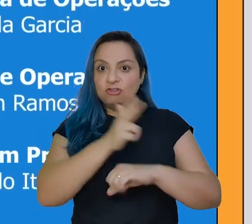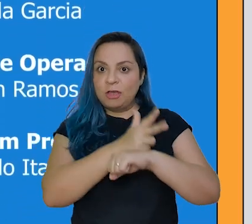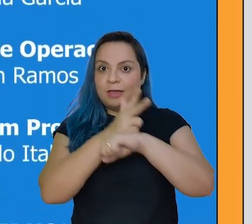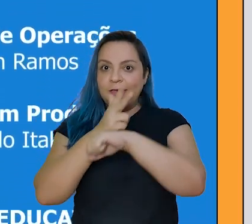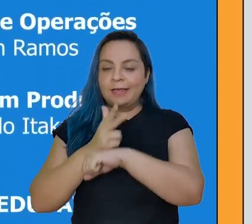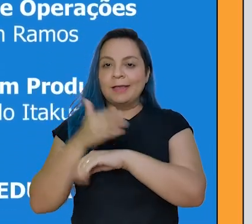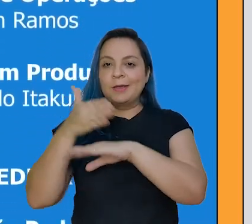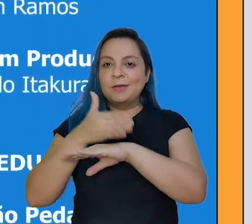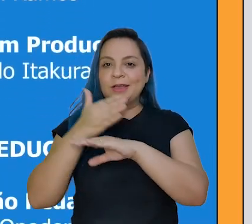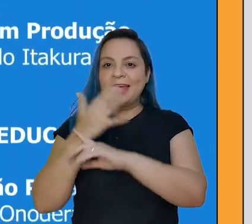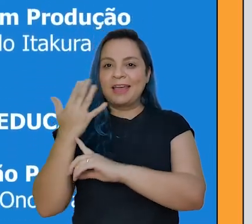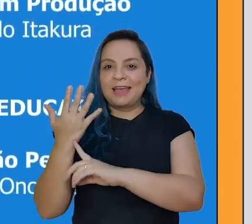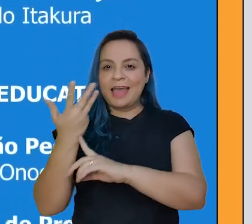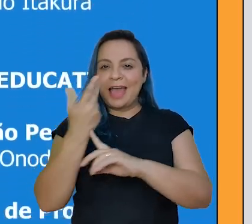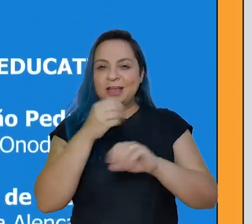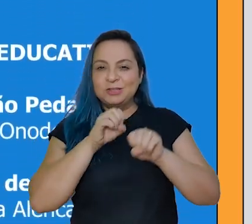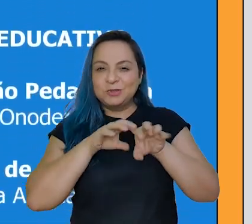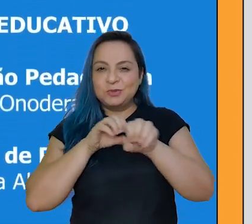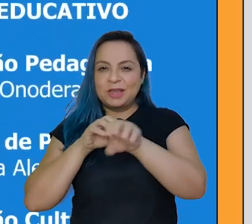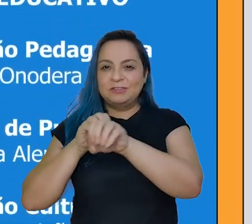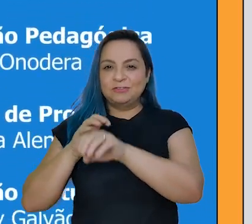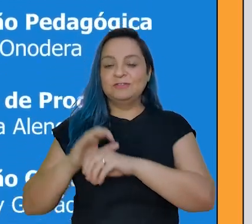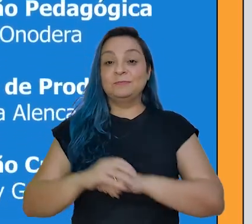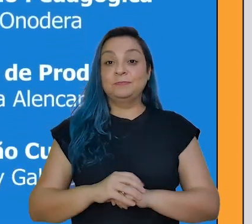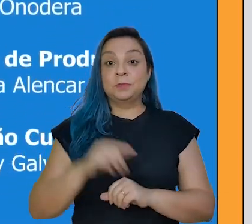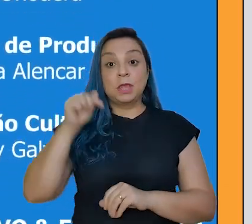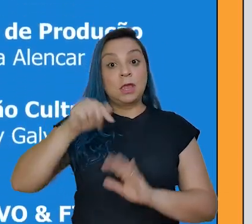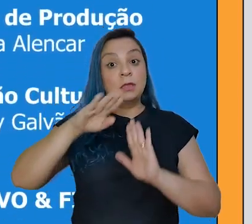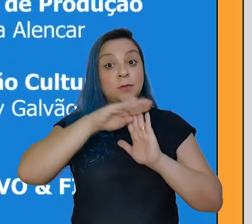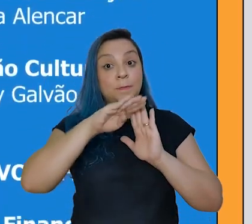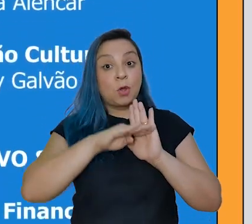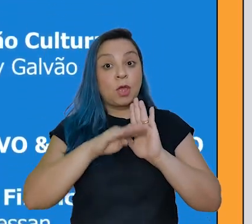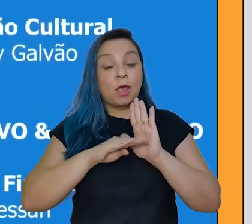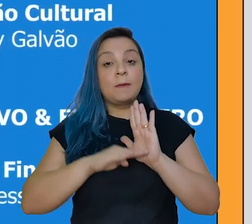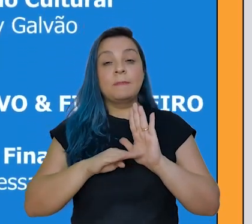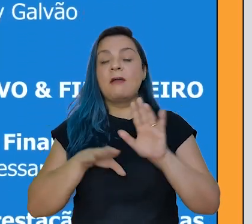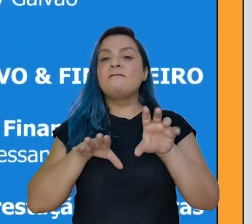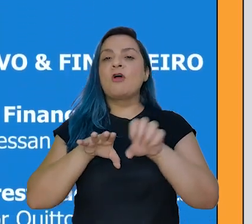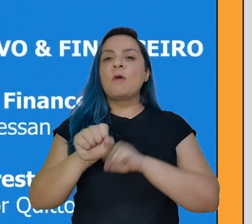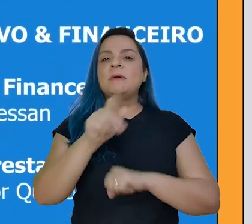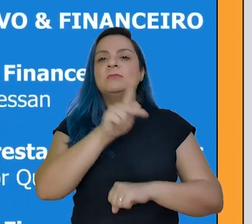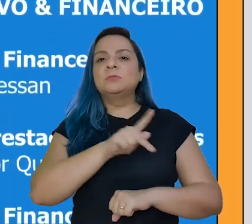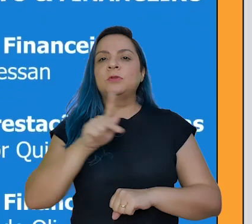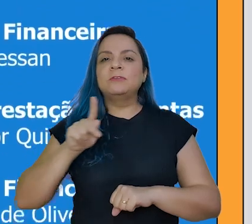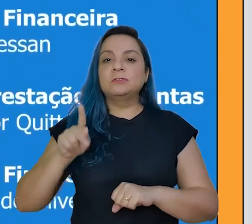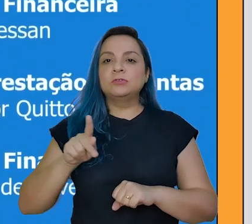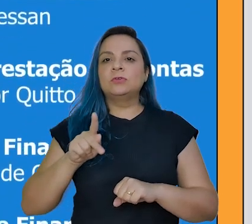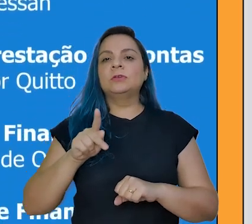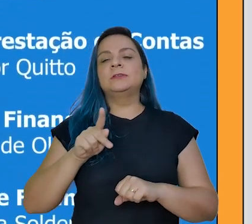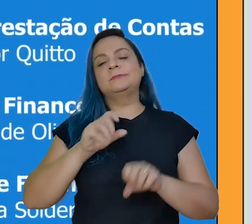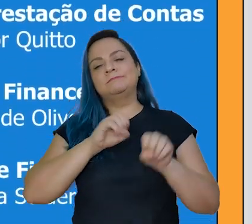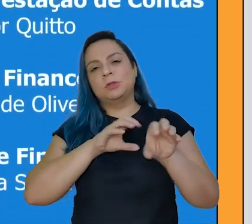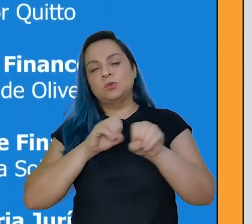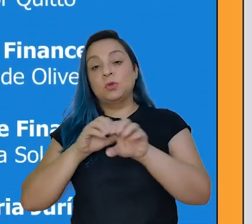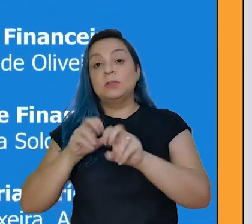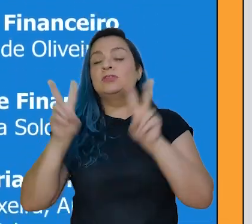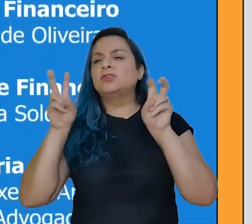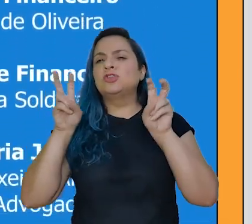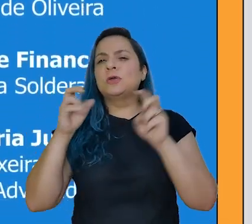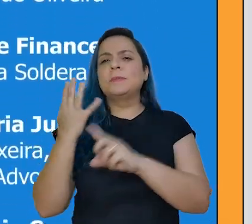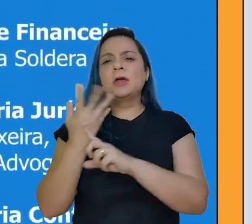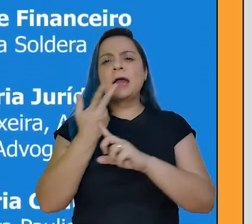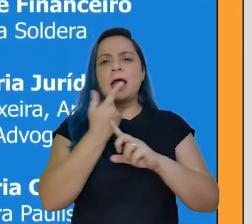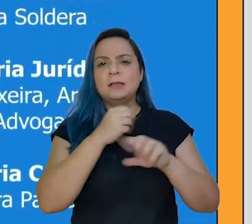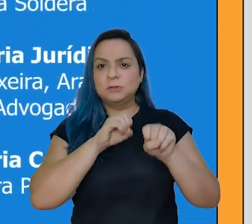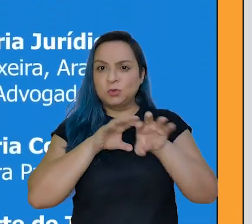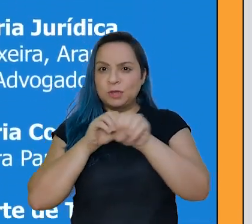do programa Artium Educativo. Este programa visa a formação de professoras e educadores sobre